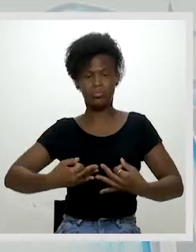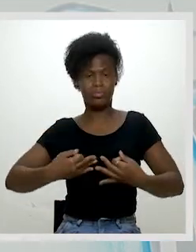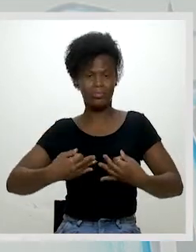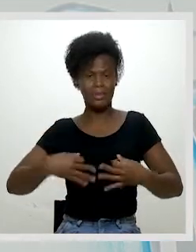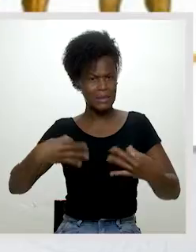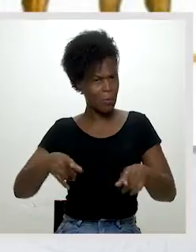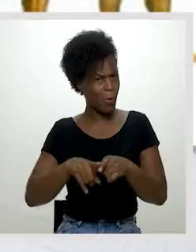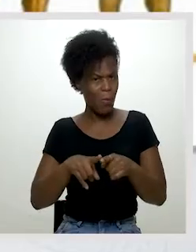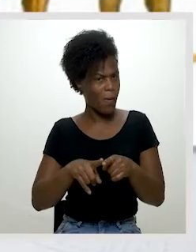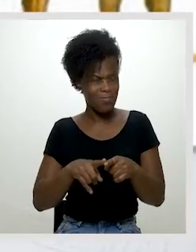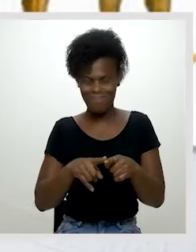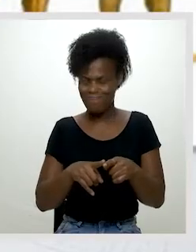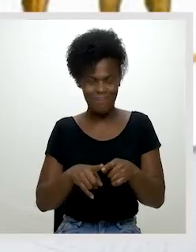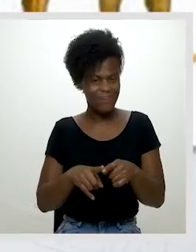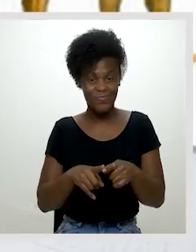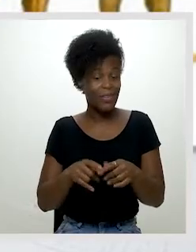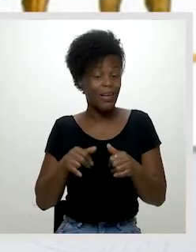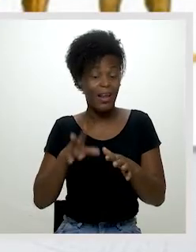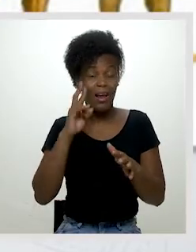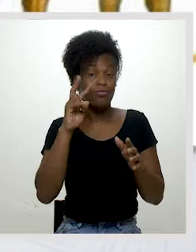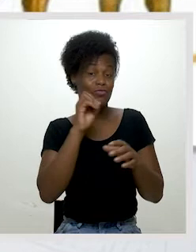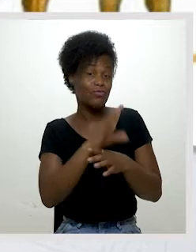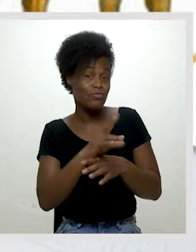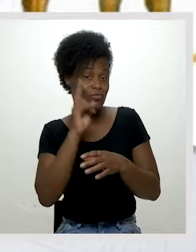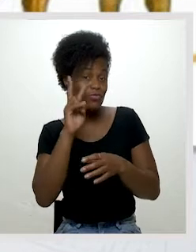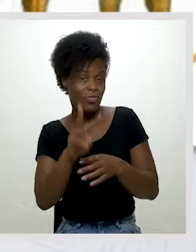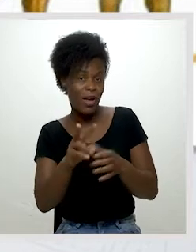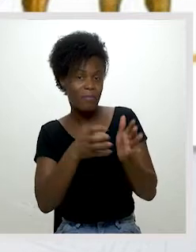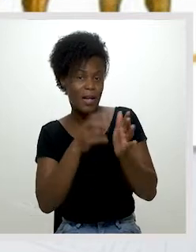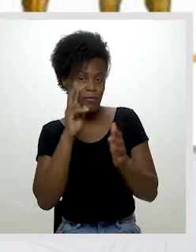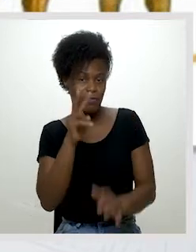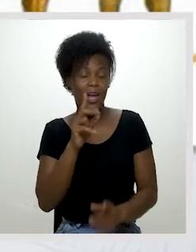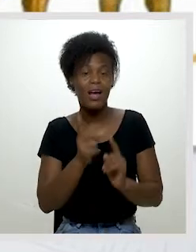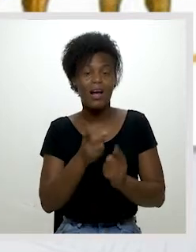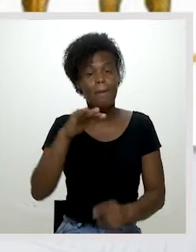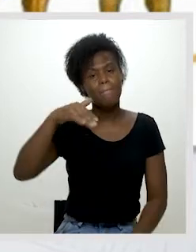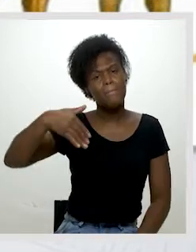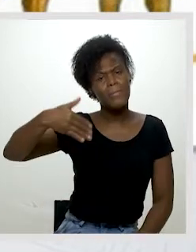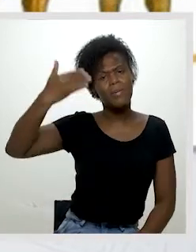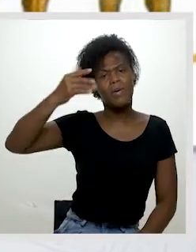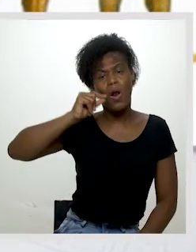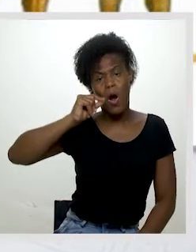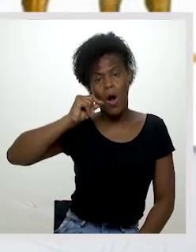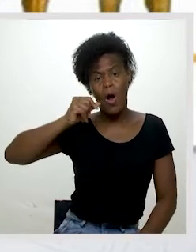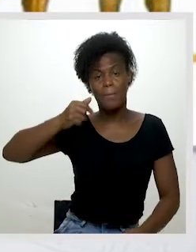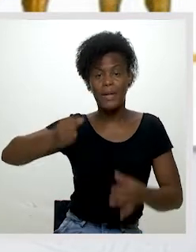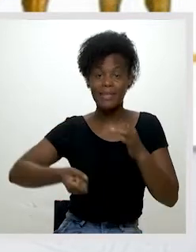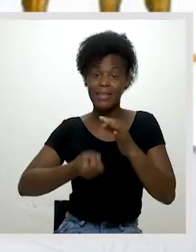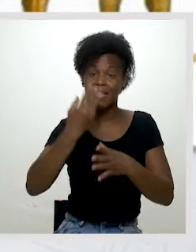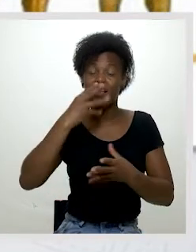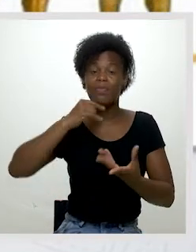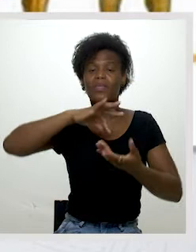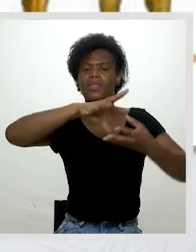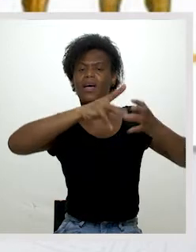hoje. Aqui, neste slide, nós podemos ver que os primeiros homens apareceram na